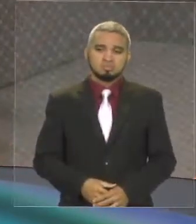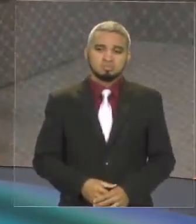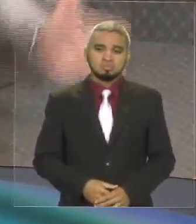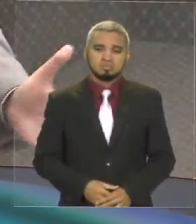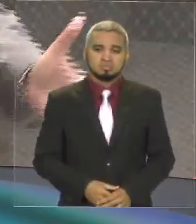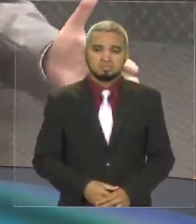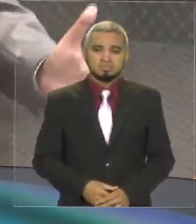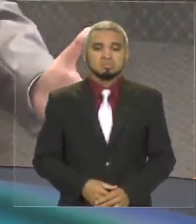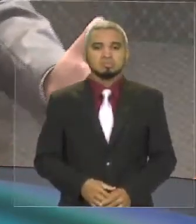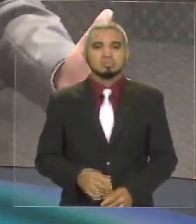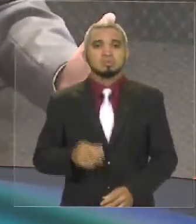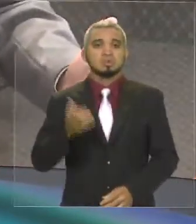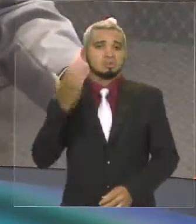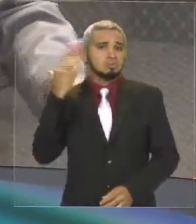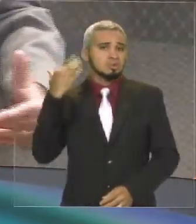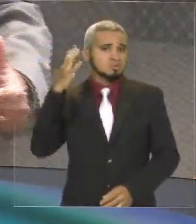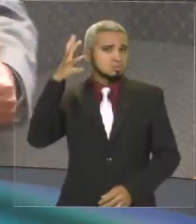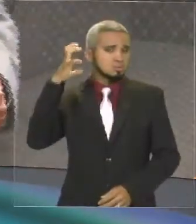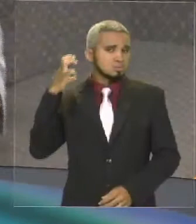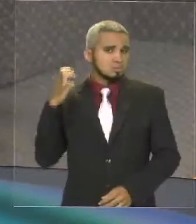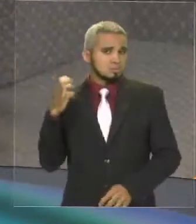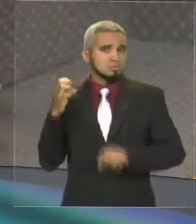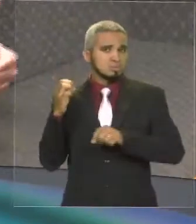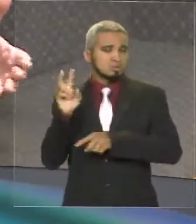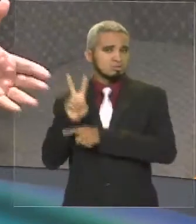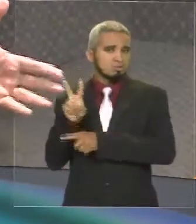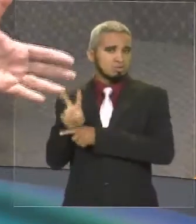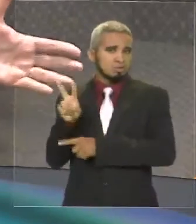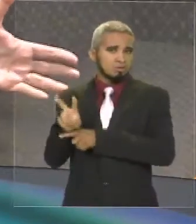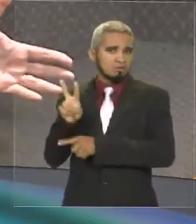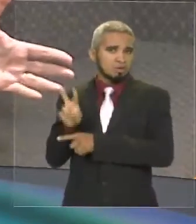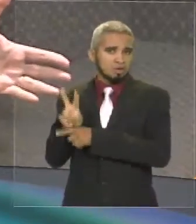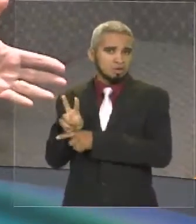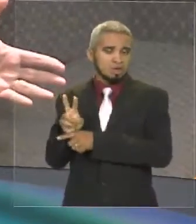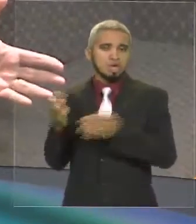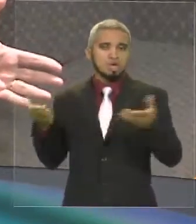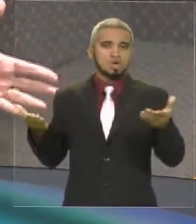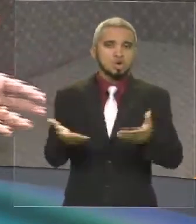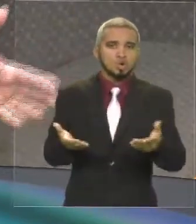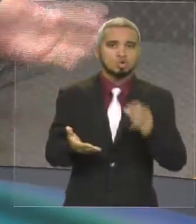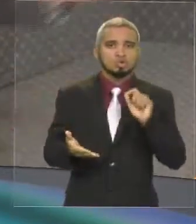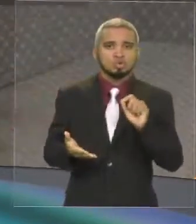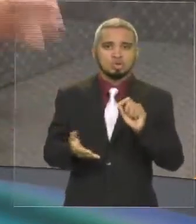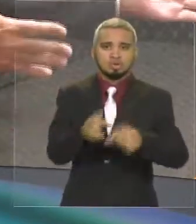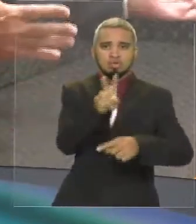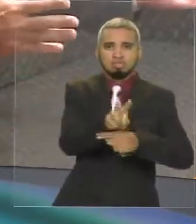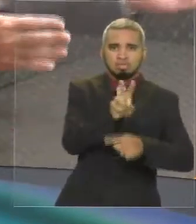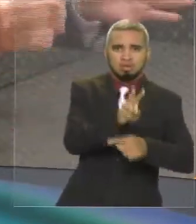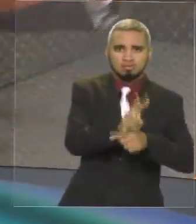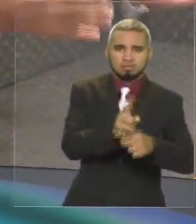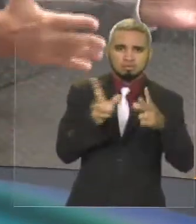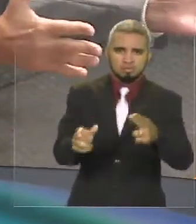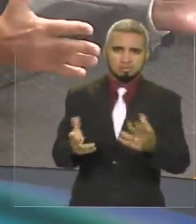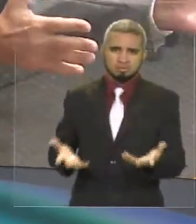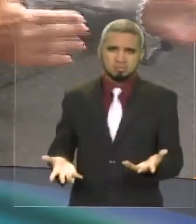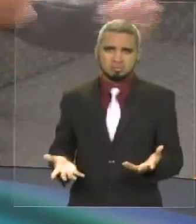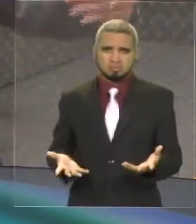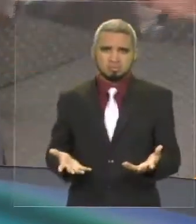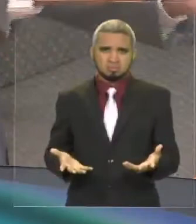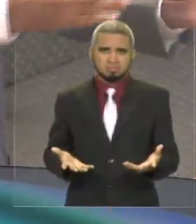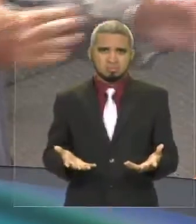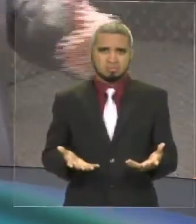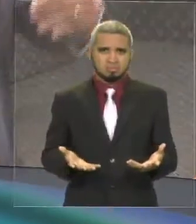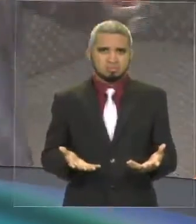quem defendeu o governo anterior criticar arduamente o governo anterior. Se você quer defender o atual governo, eu aceito. É uma